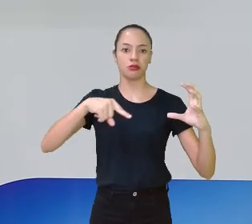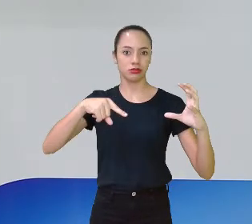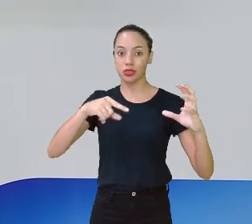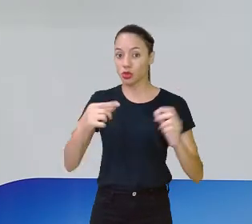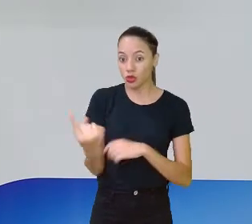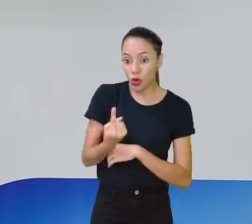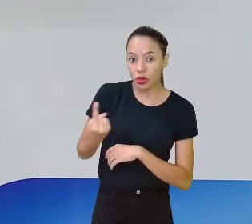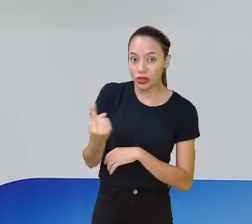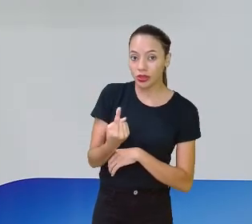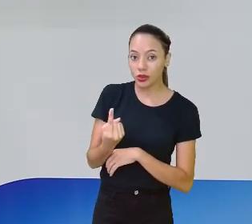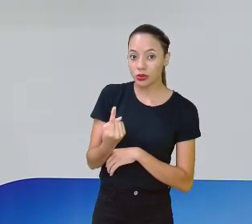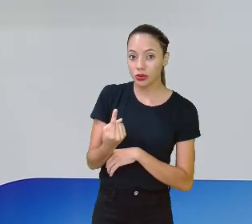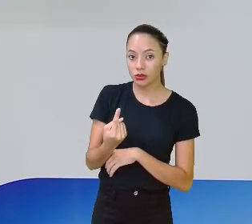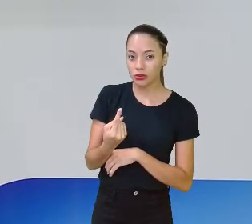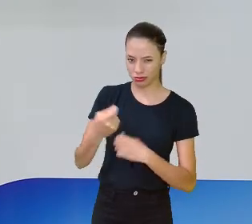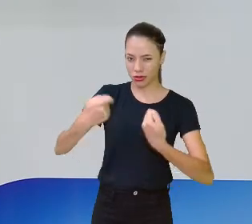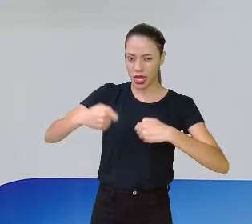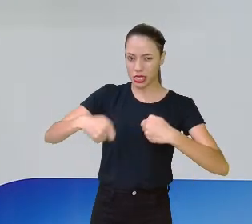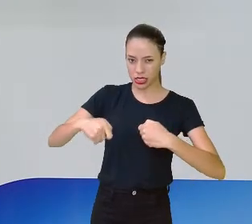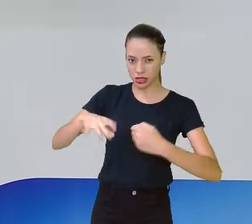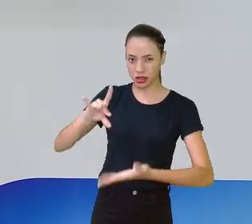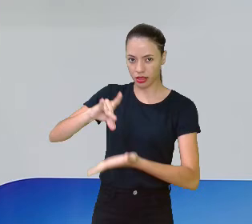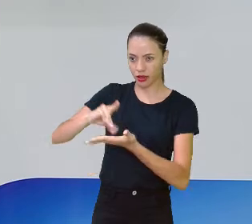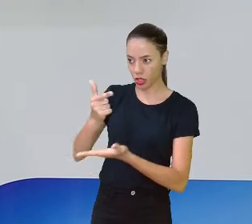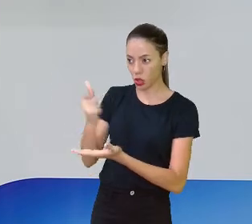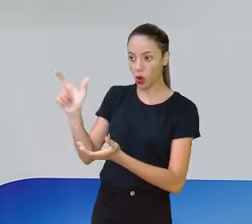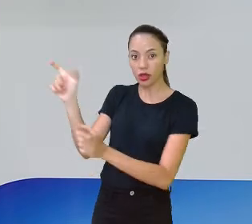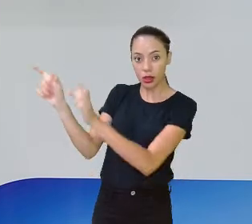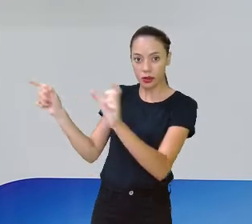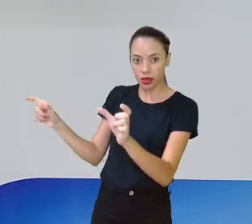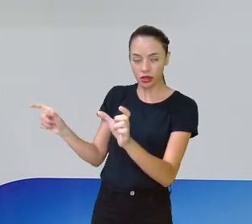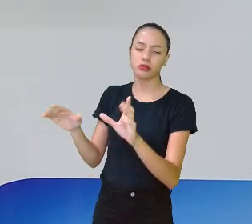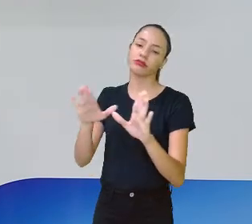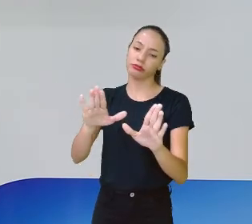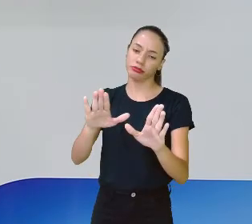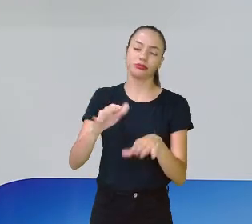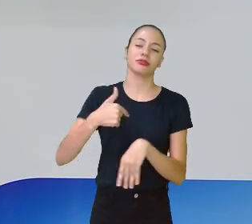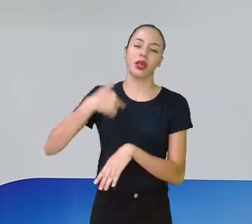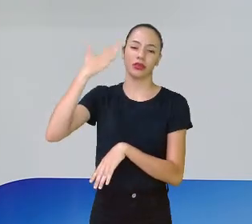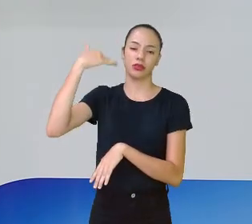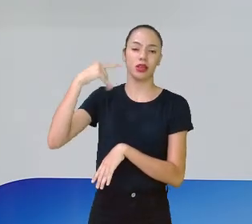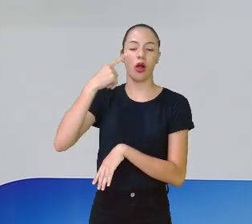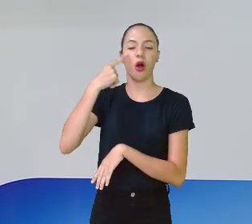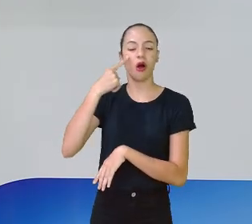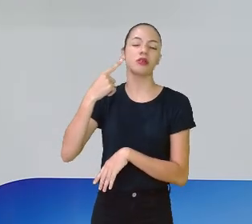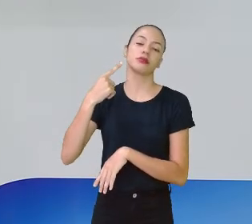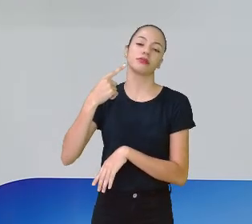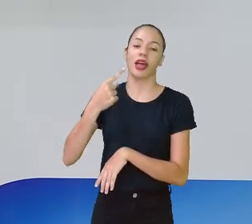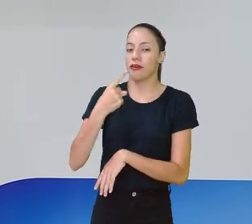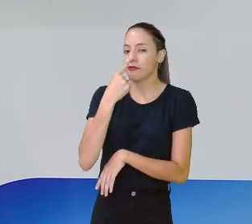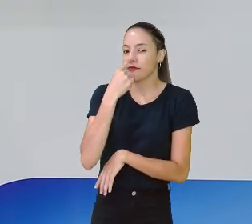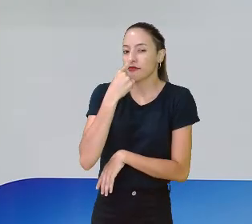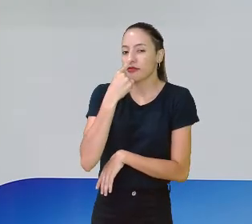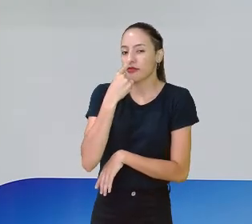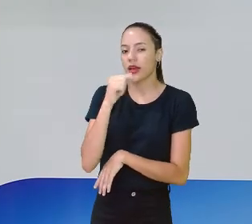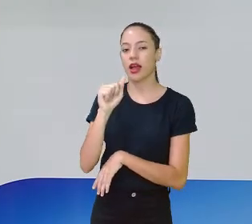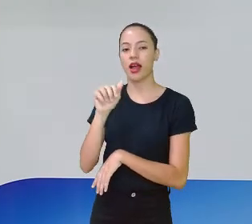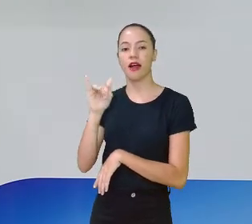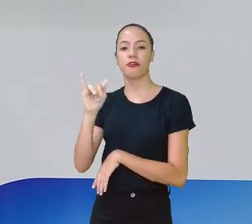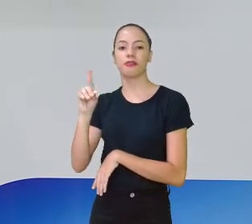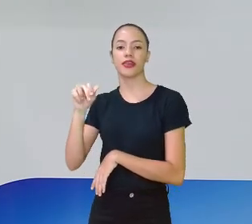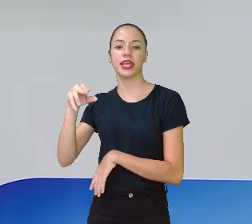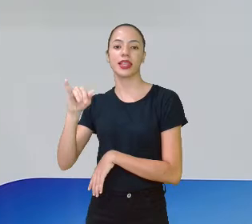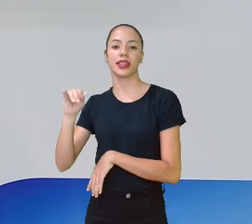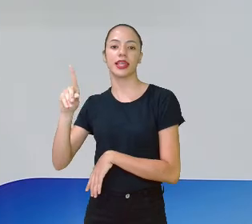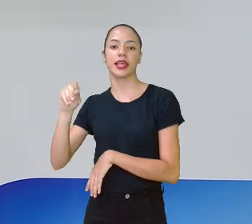que a gente precisa do outro? Tudo bem que existem as afinidades. Vamos falar um pouquinho sobre afinidade, para que ele entenda. Isso